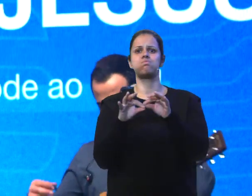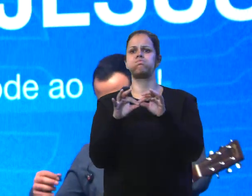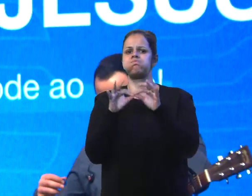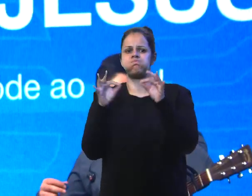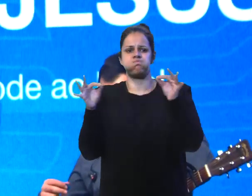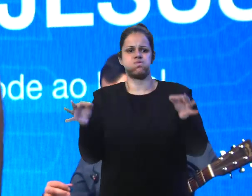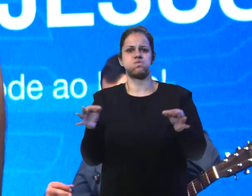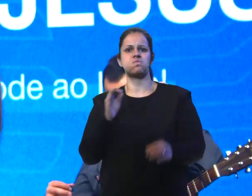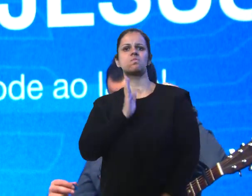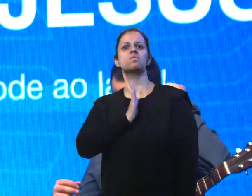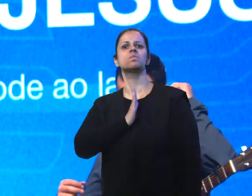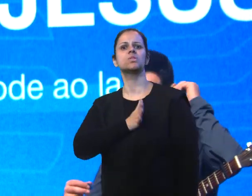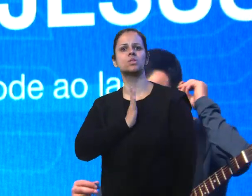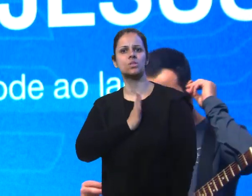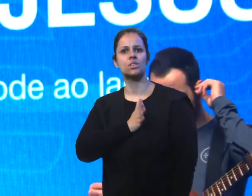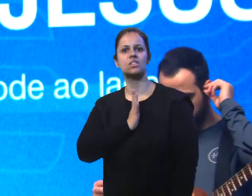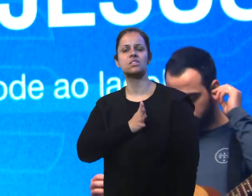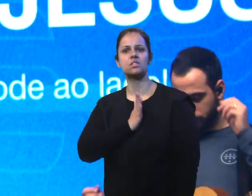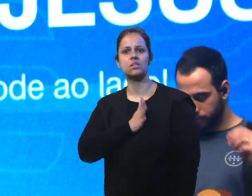esses.